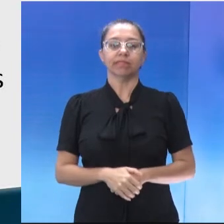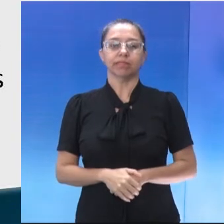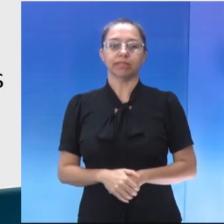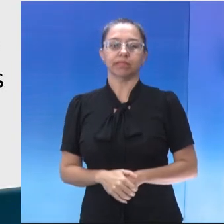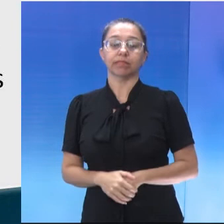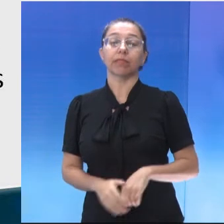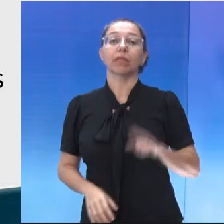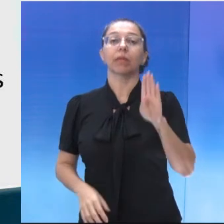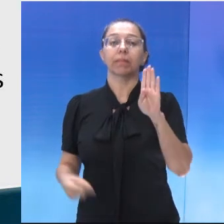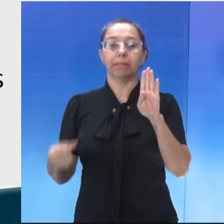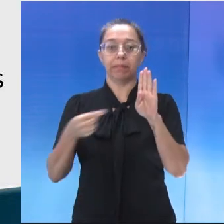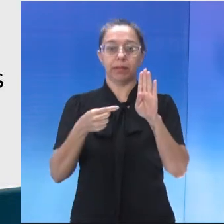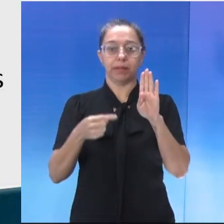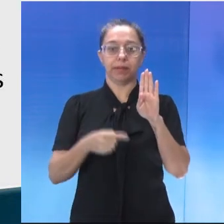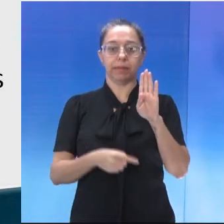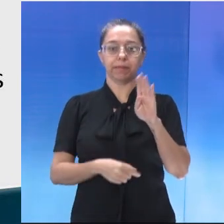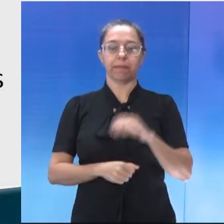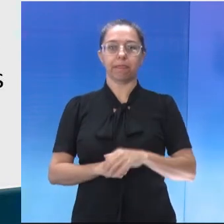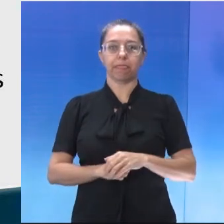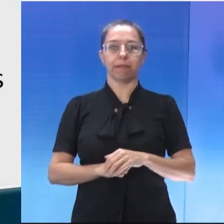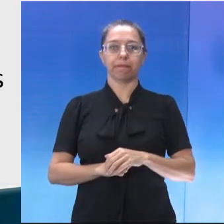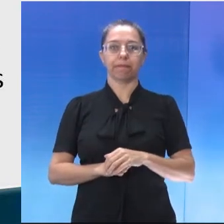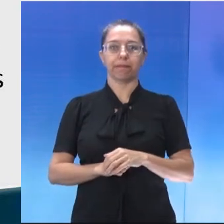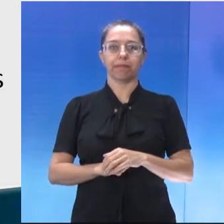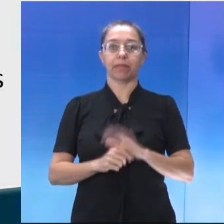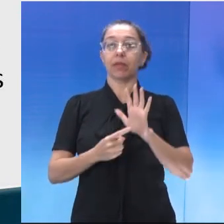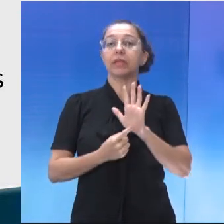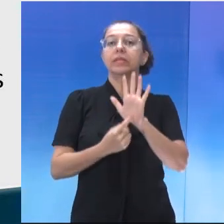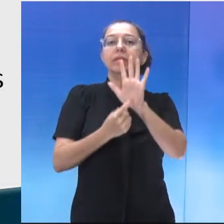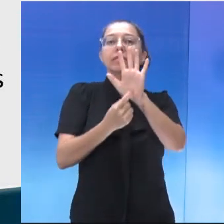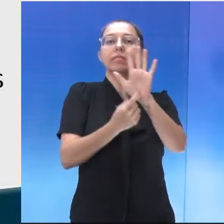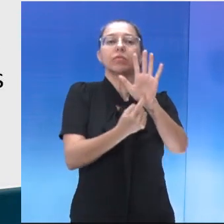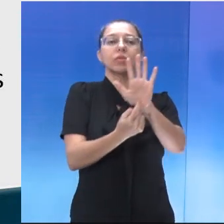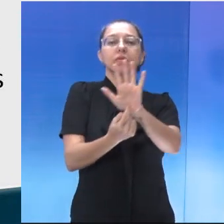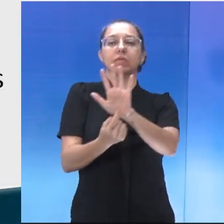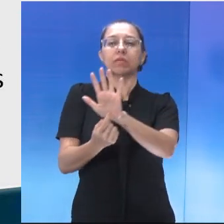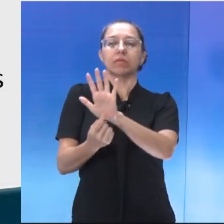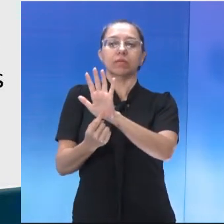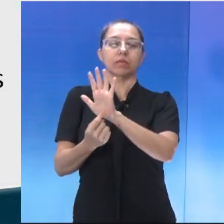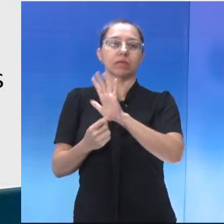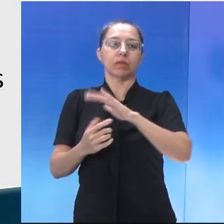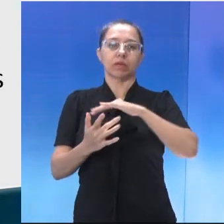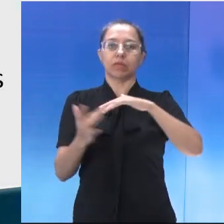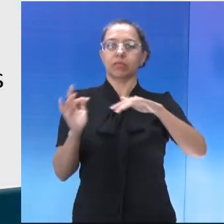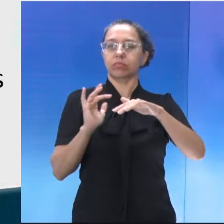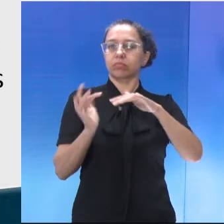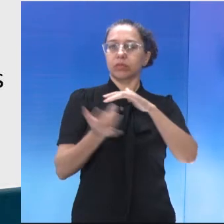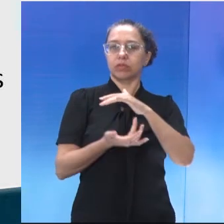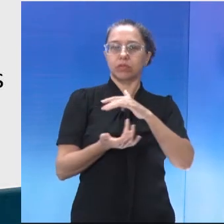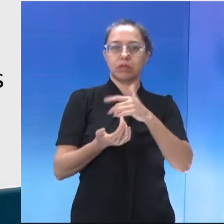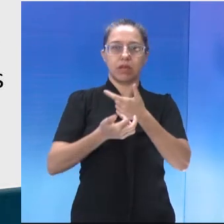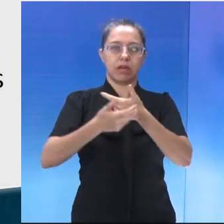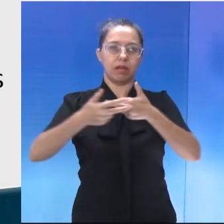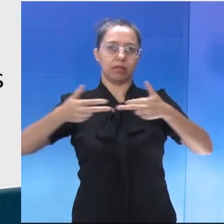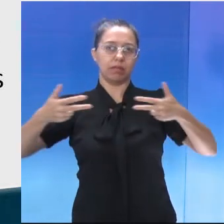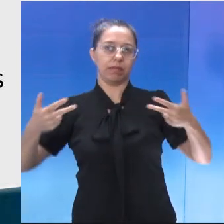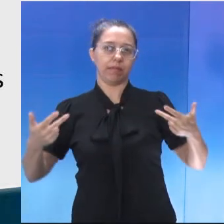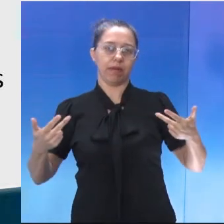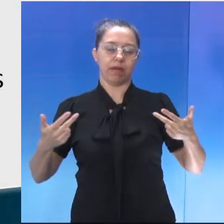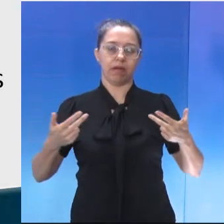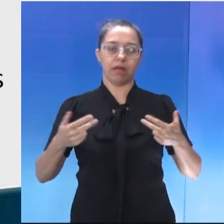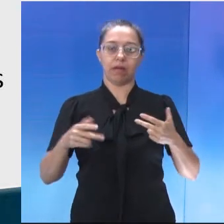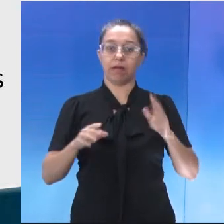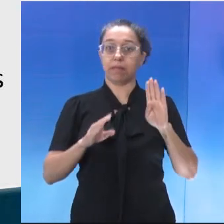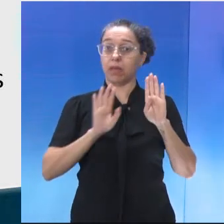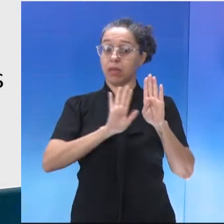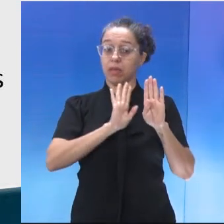resposta. Exposição nos meios de comunicação, olha, talvez seja essa. Vamos separar a letra B de bola. Letra